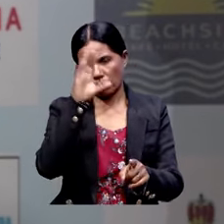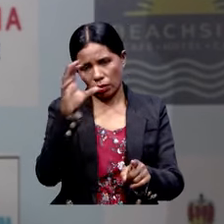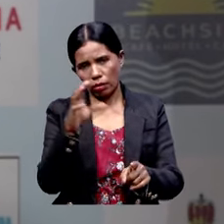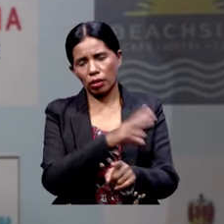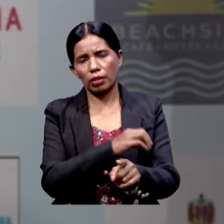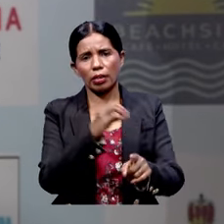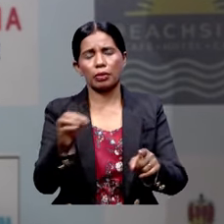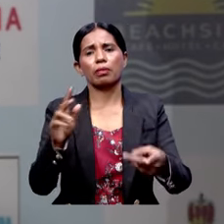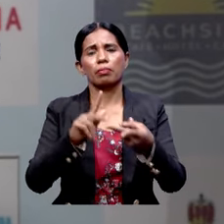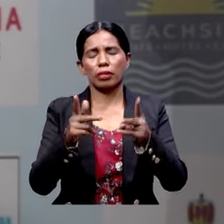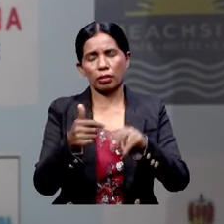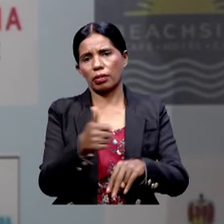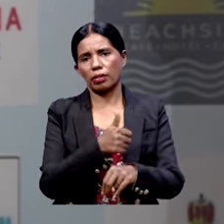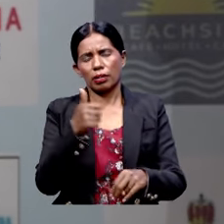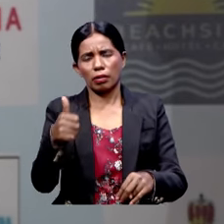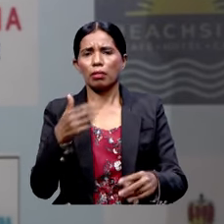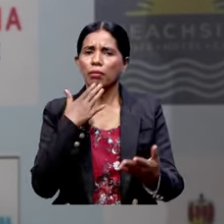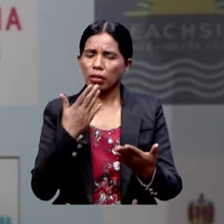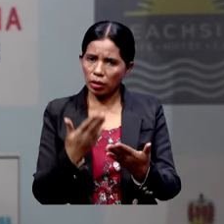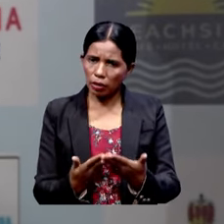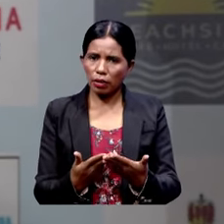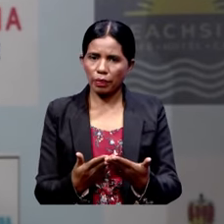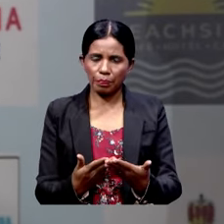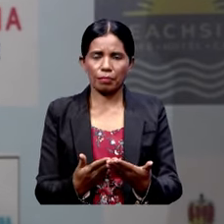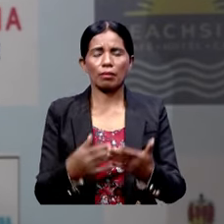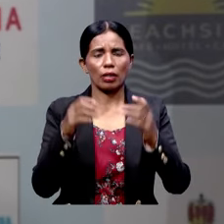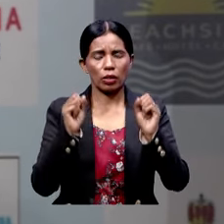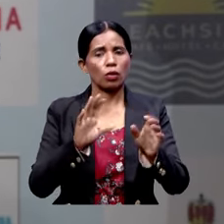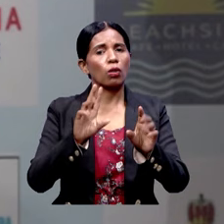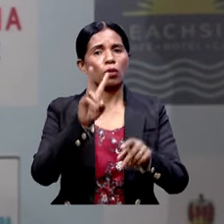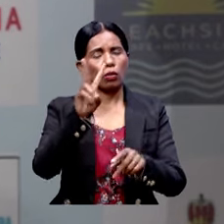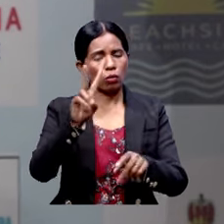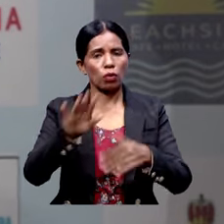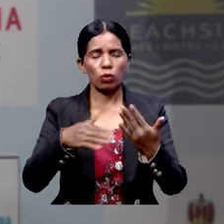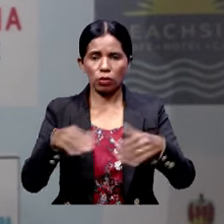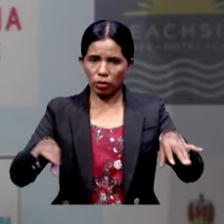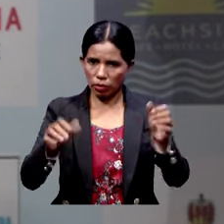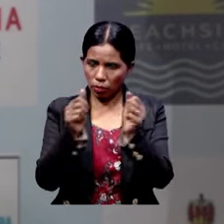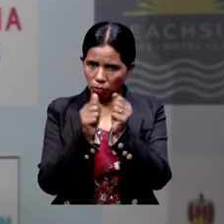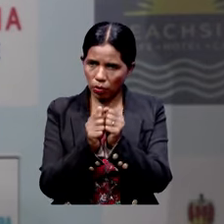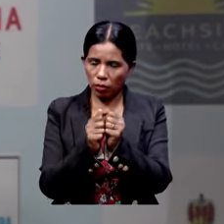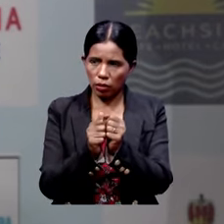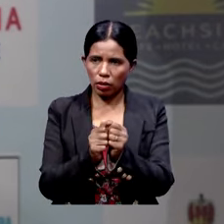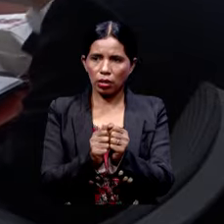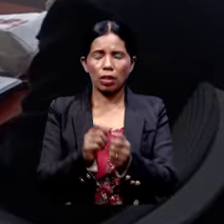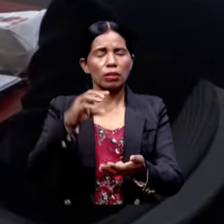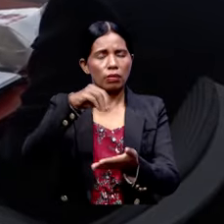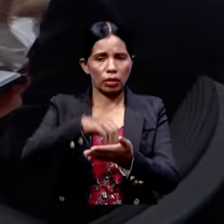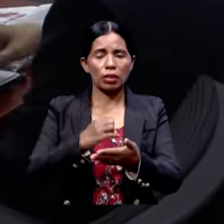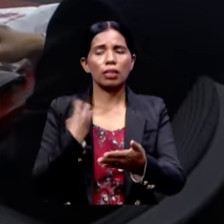atau parceria ni bermak parceria ini ke saudável dia atau ne parti ruah itu bela mahu tu servis mahu tu kodiak hal investment itu